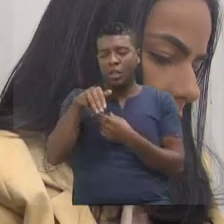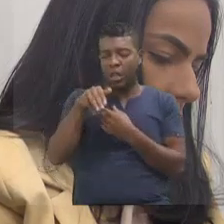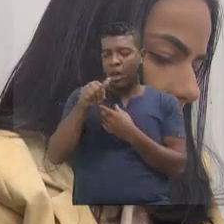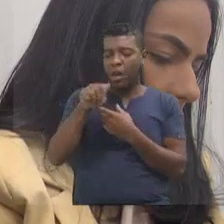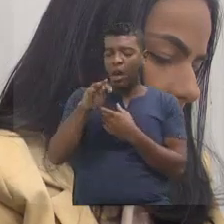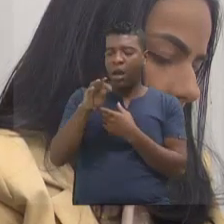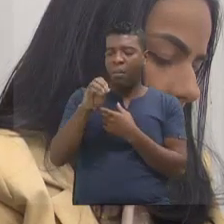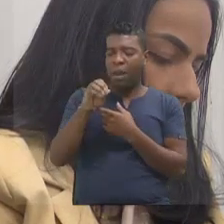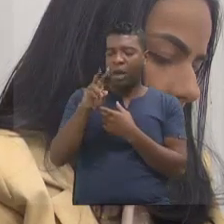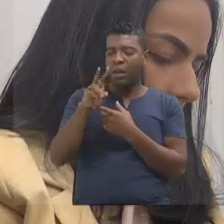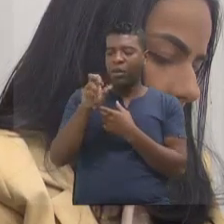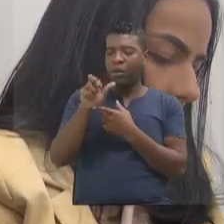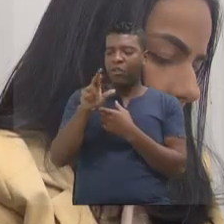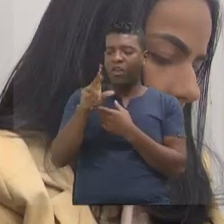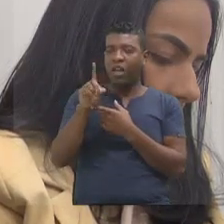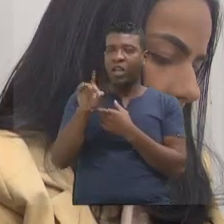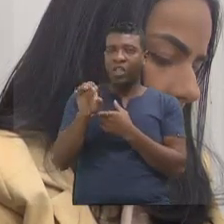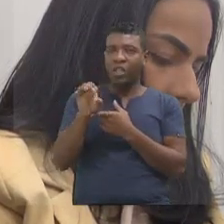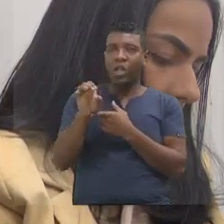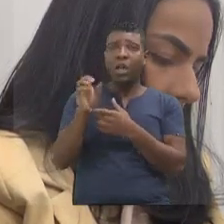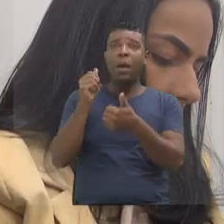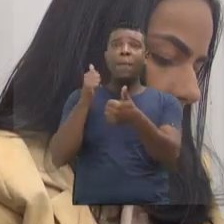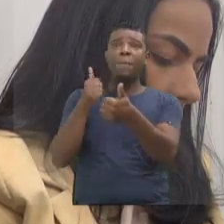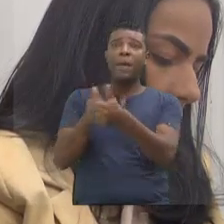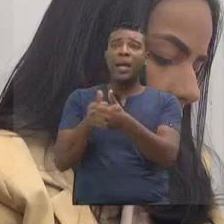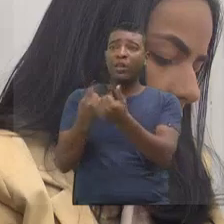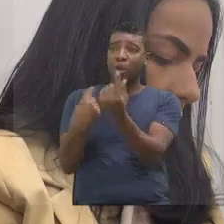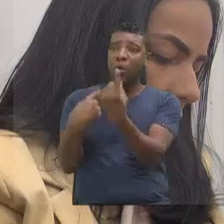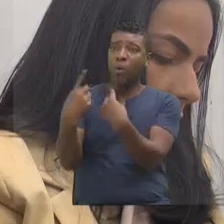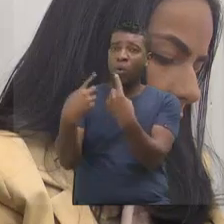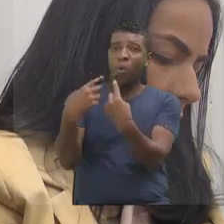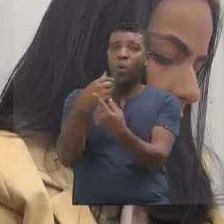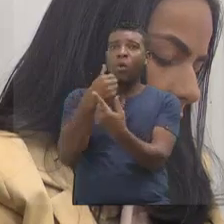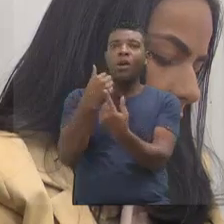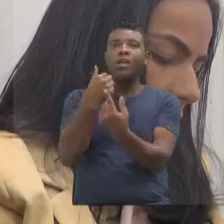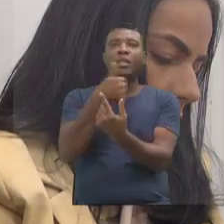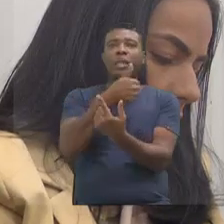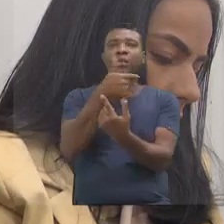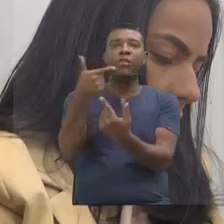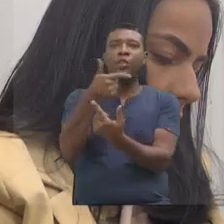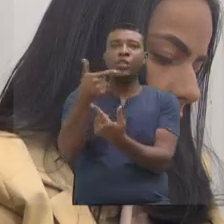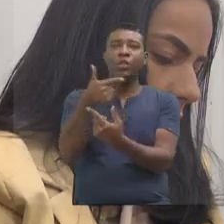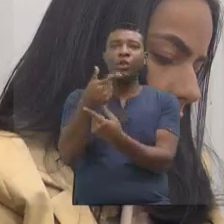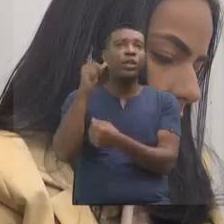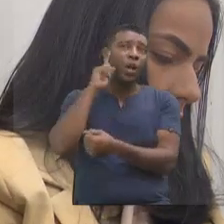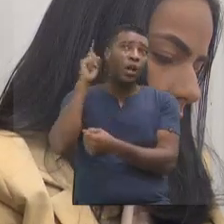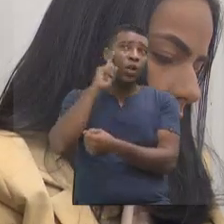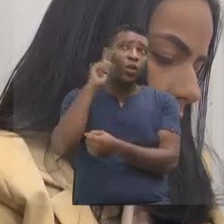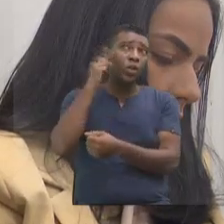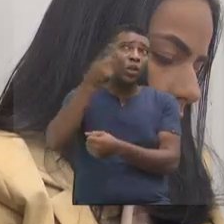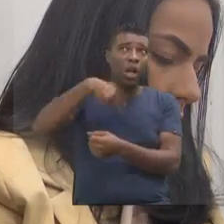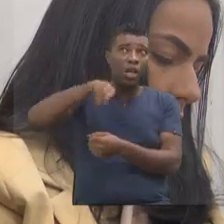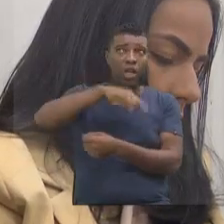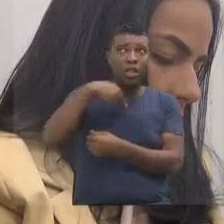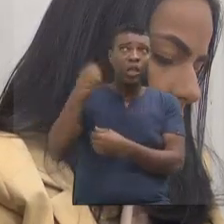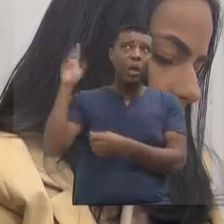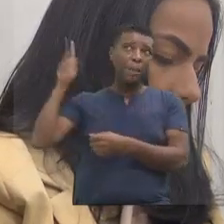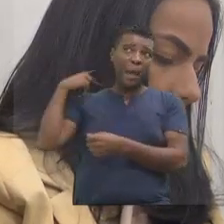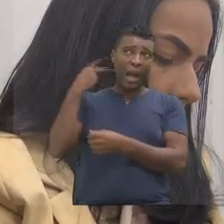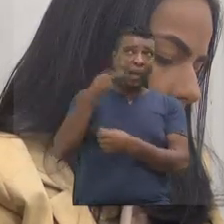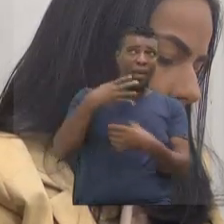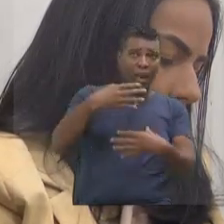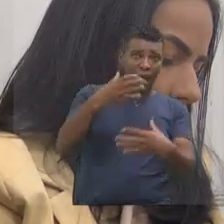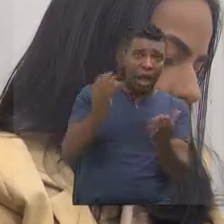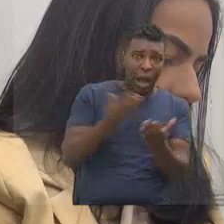lá nós estamos a margem da 122 é discutir todos os dias por mim nossos parlamentares amigos sobre